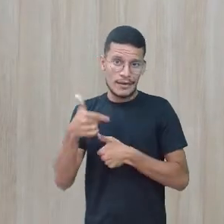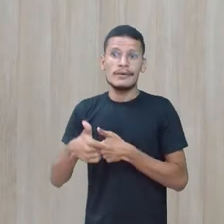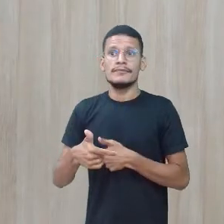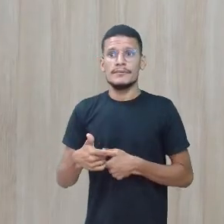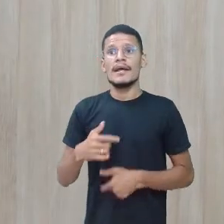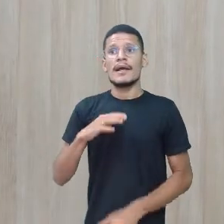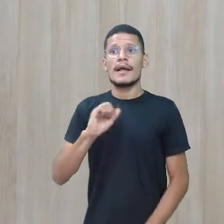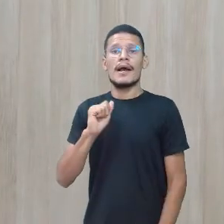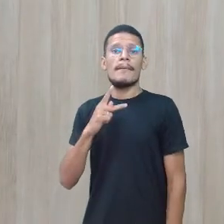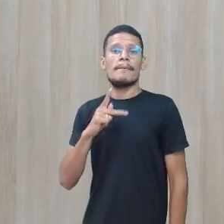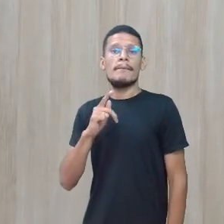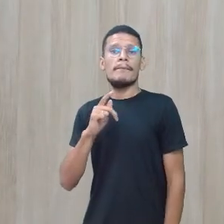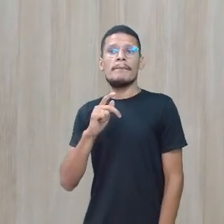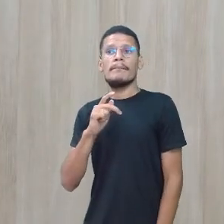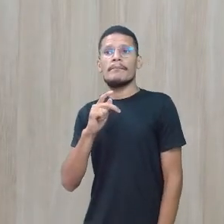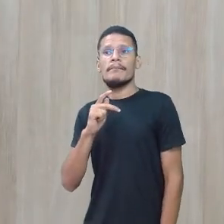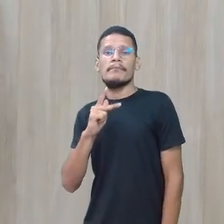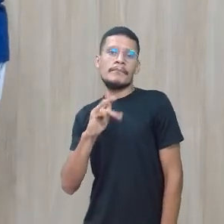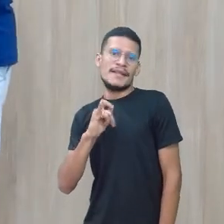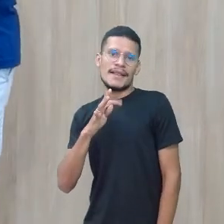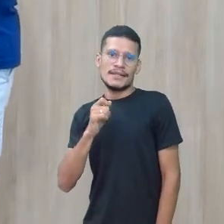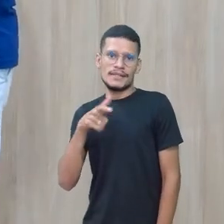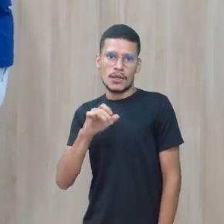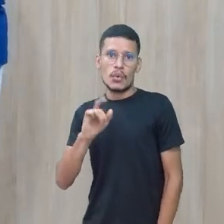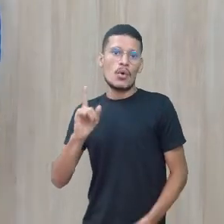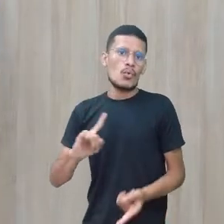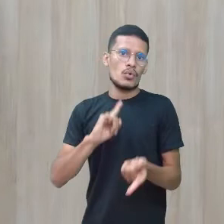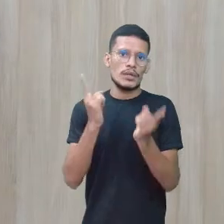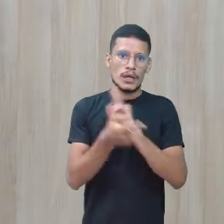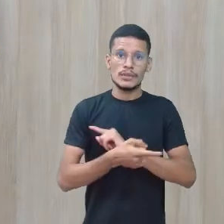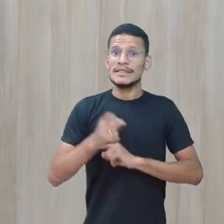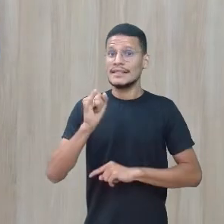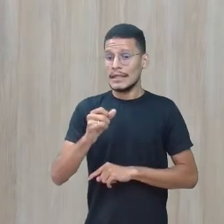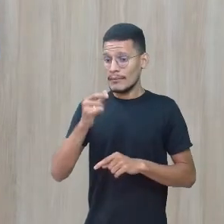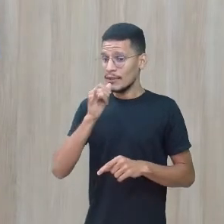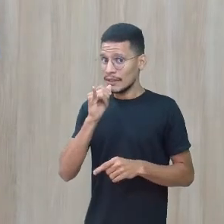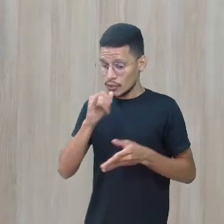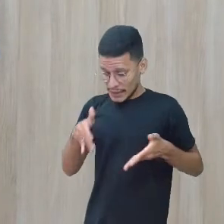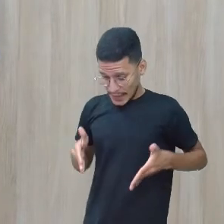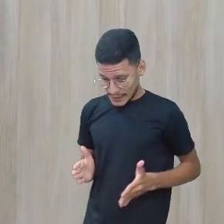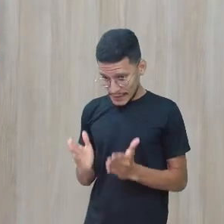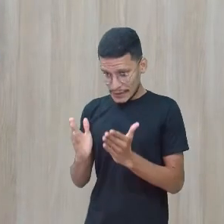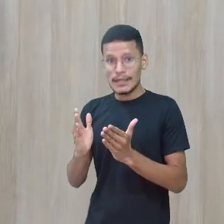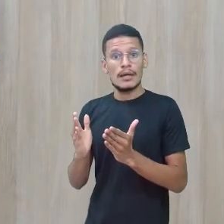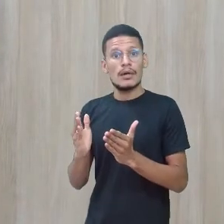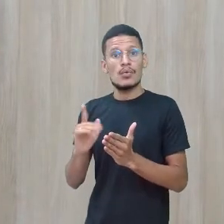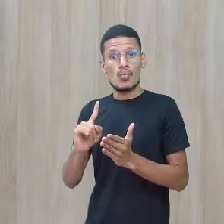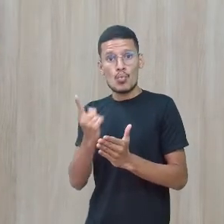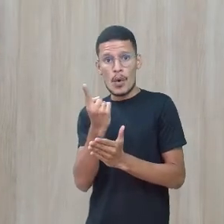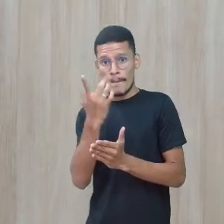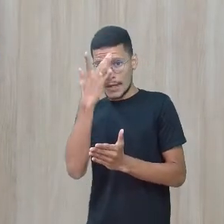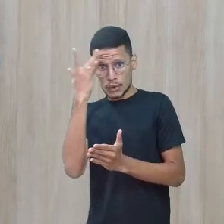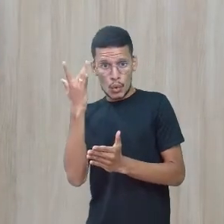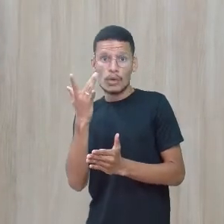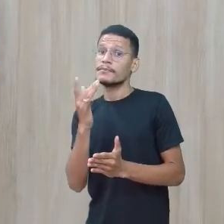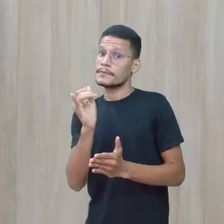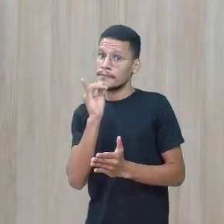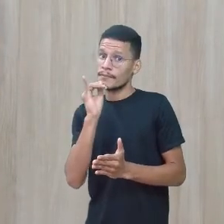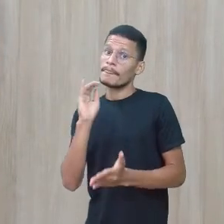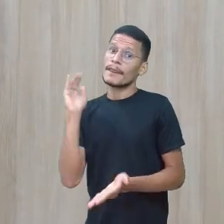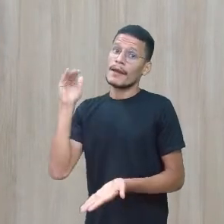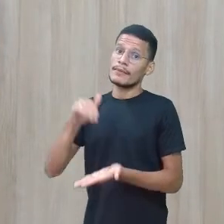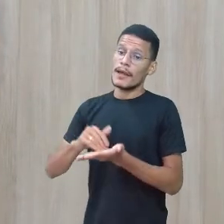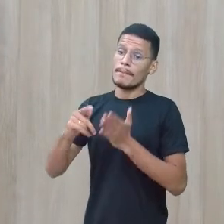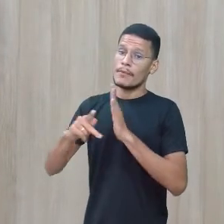era exatamente o contrário, né? Como eles tinham muitos filhos, quando nascia um guri, certo? Então, até que ele atingisse